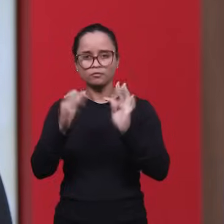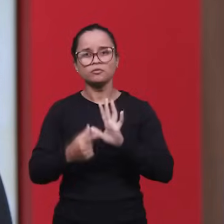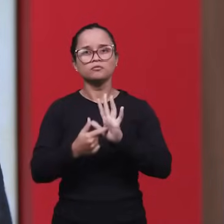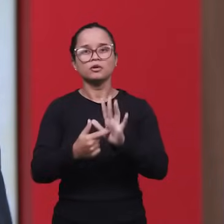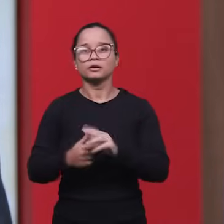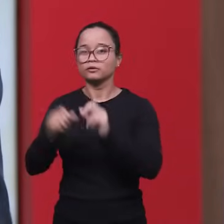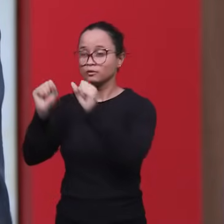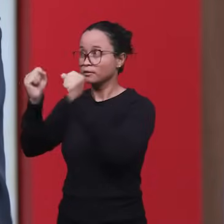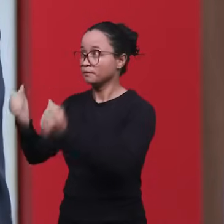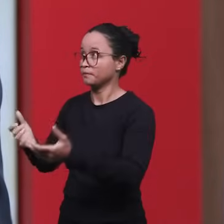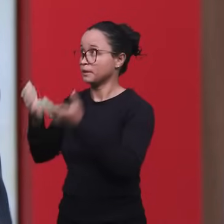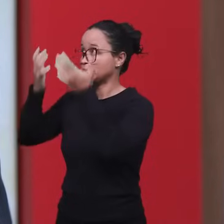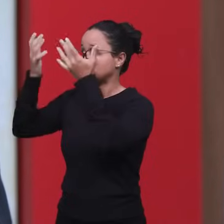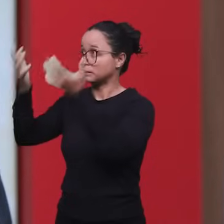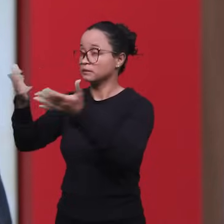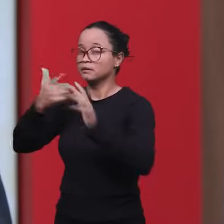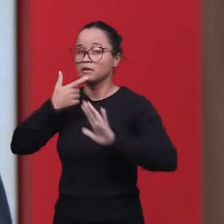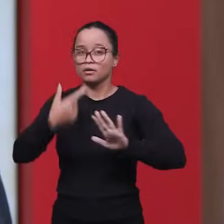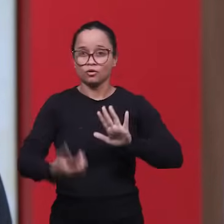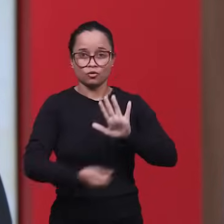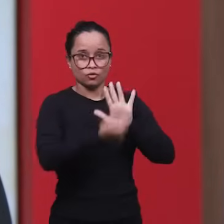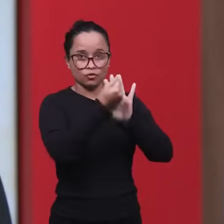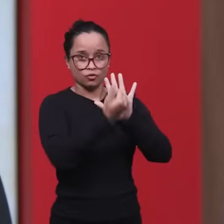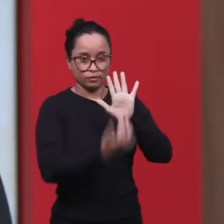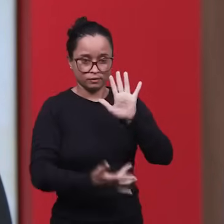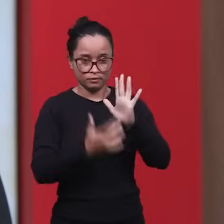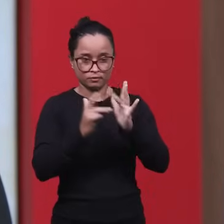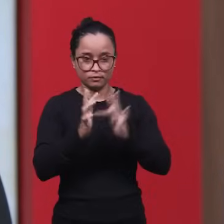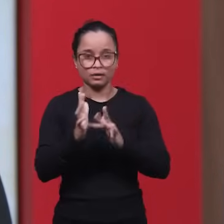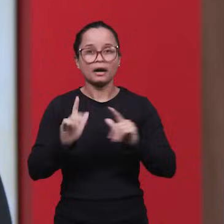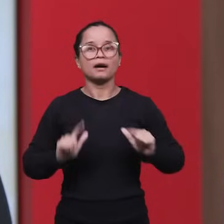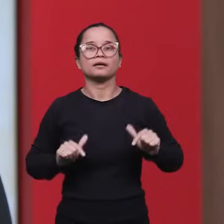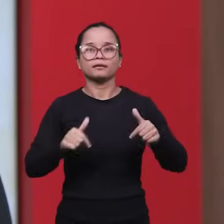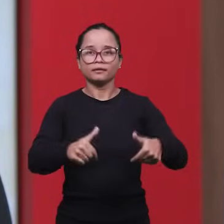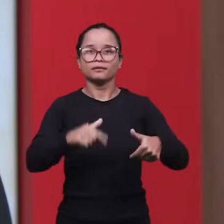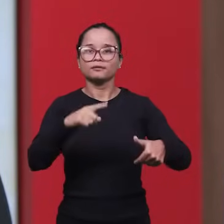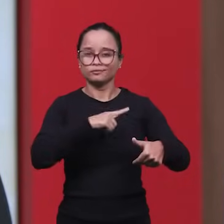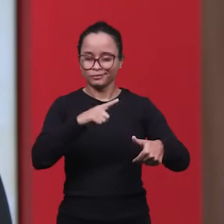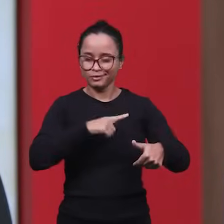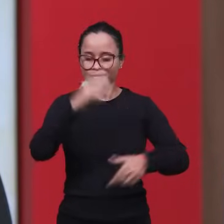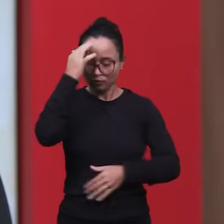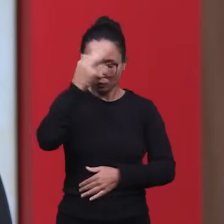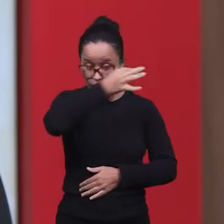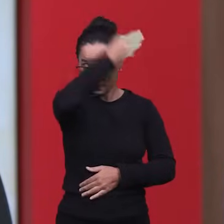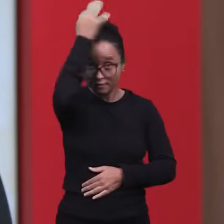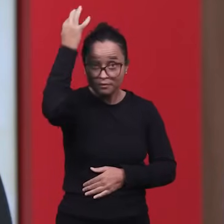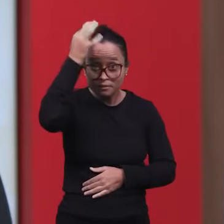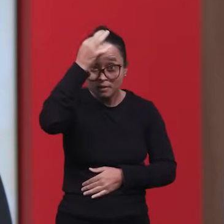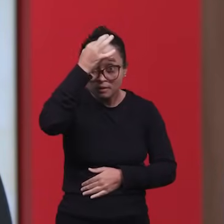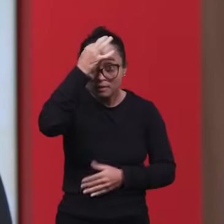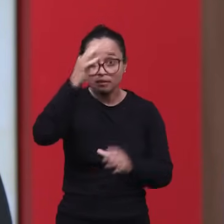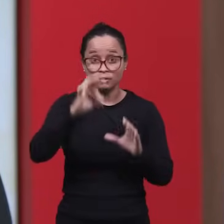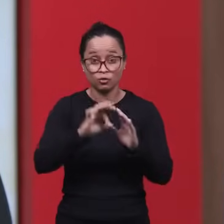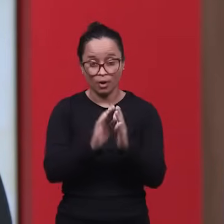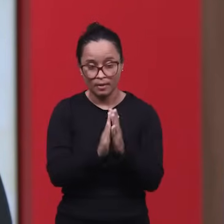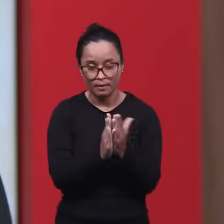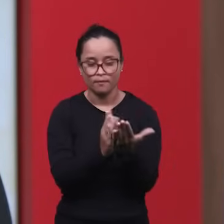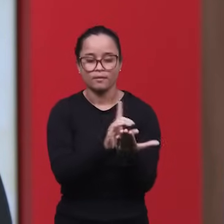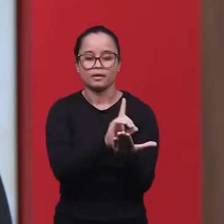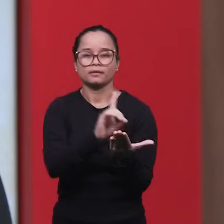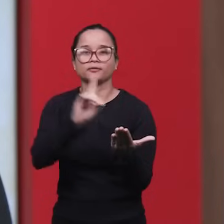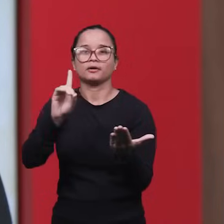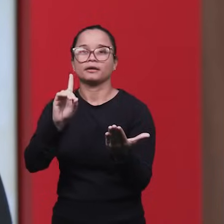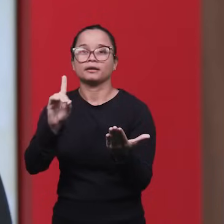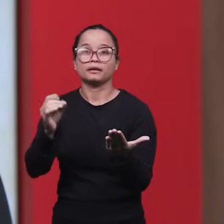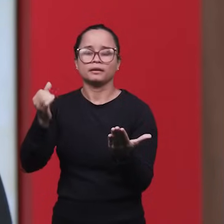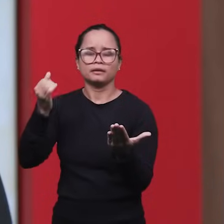ele apresenta no altar o sangue, quer dizer, há uma operação do Espírito na palavra que um